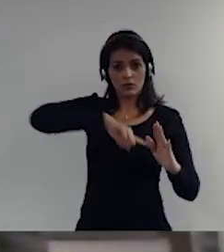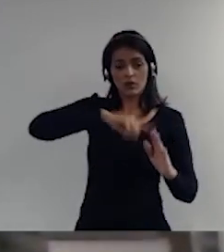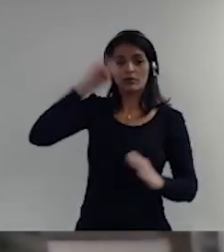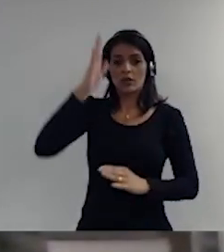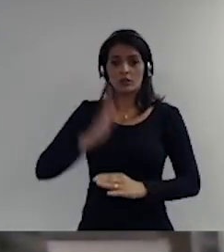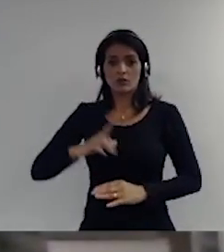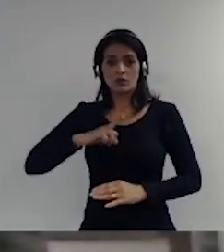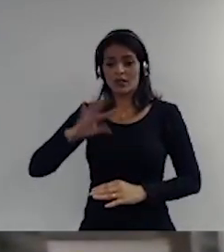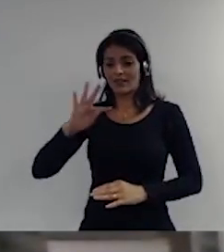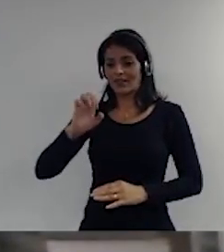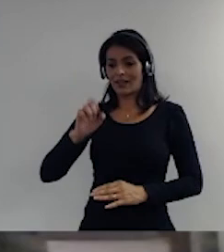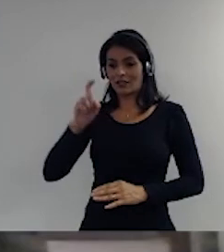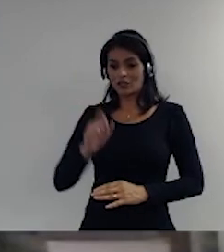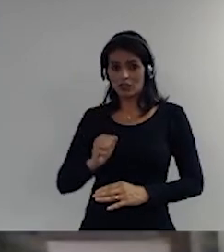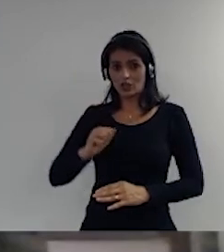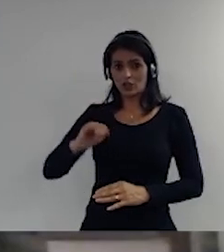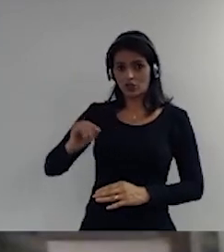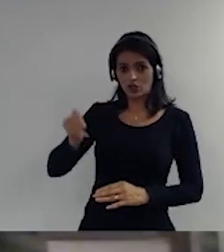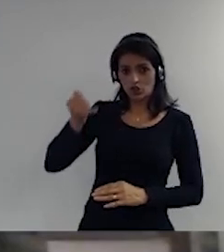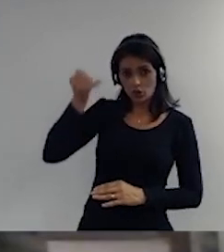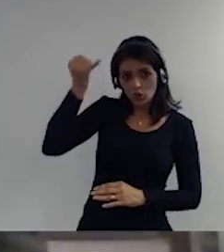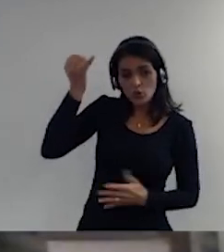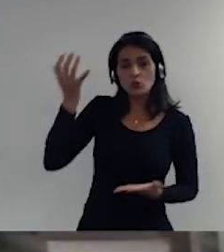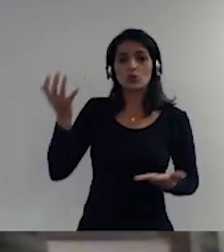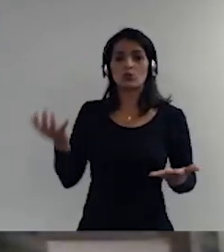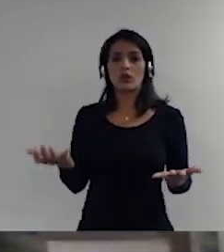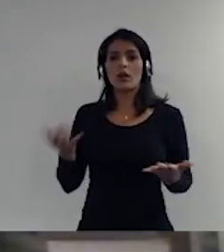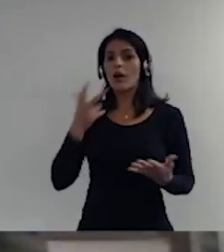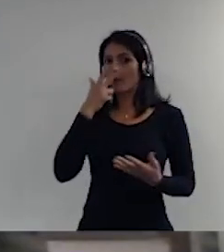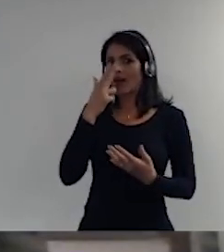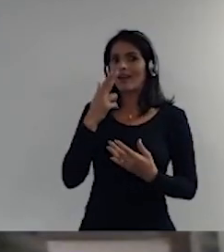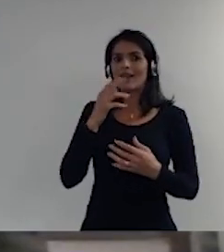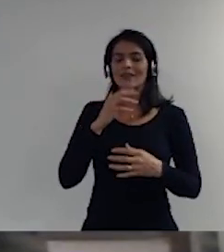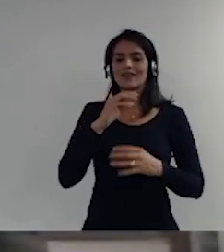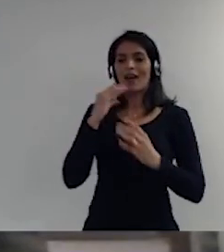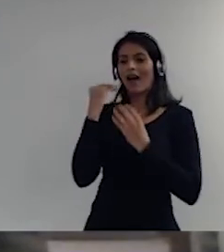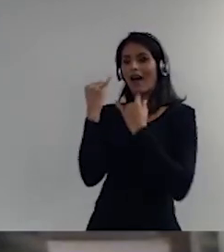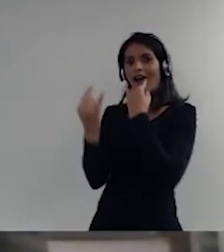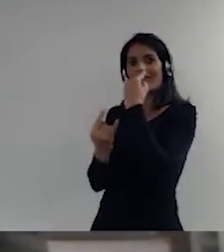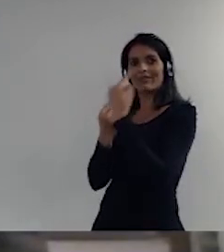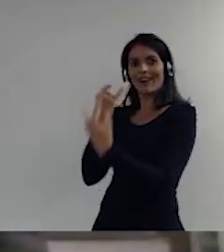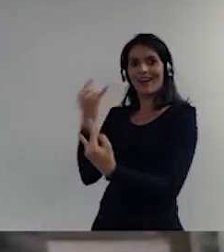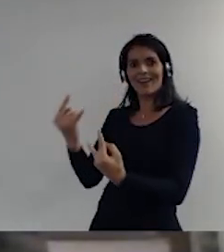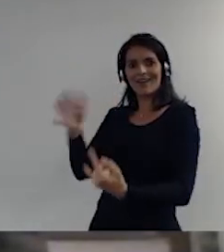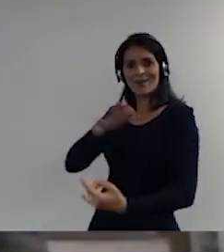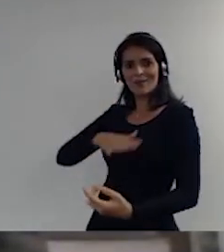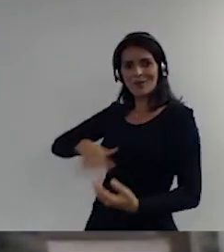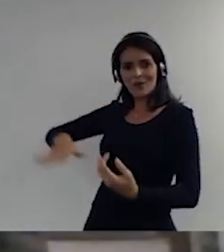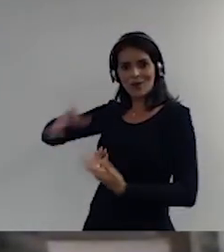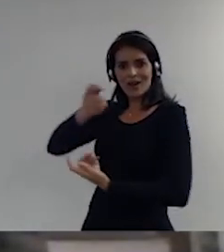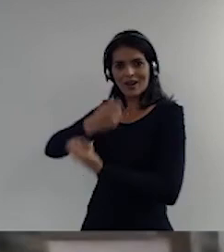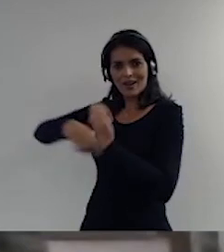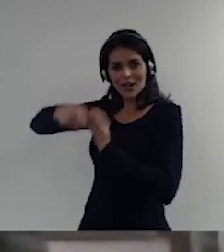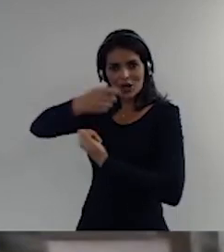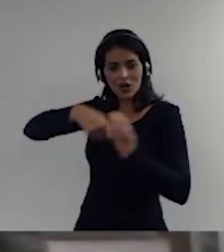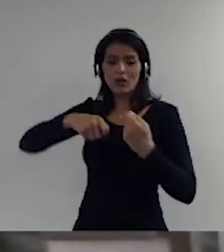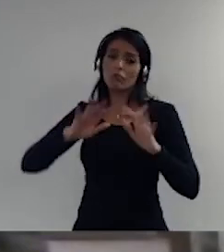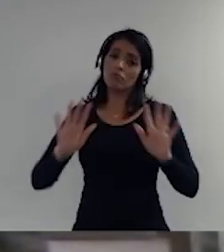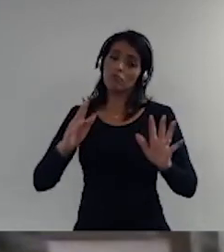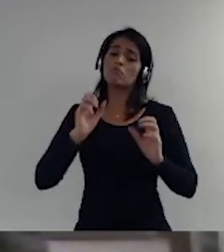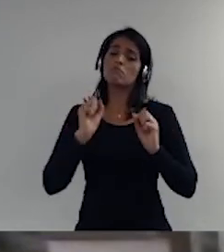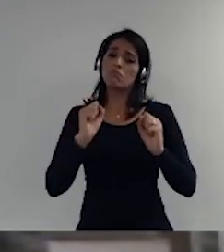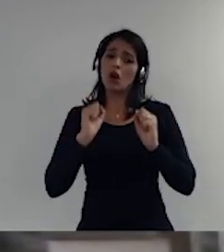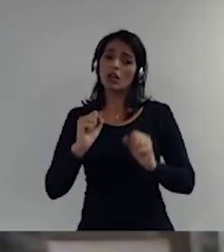de taxa de juros deprimidas e extremamente atraentes para o ambiente de negócios. Mas pode ser que eu me engane na